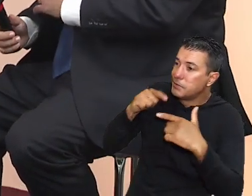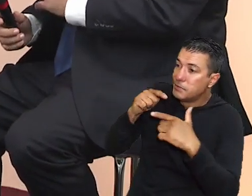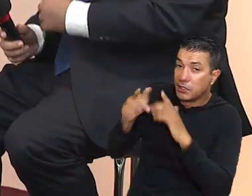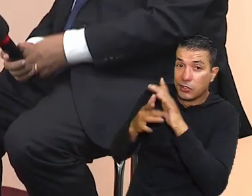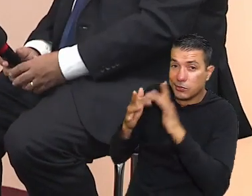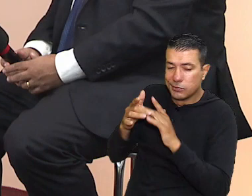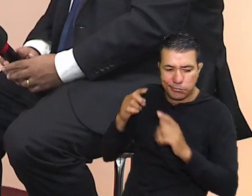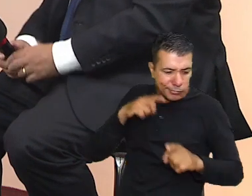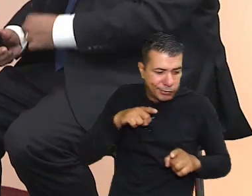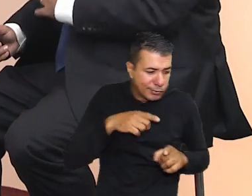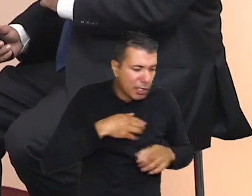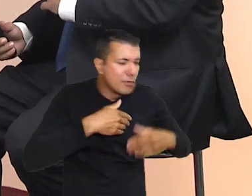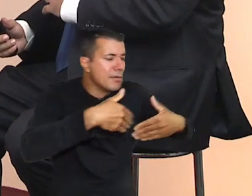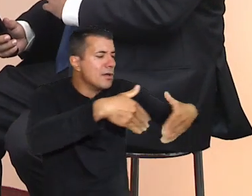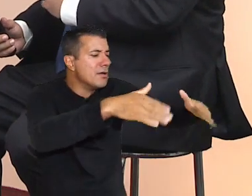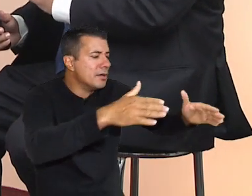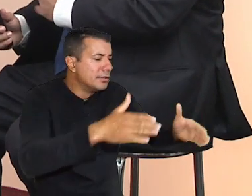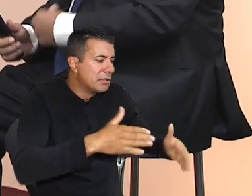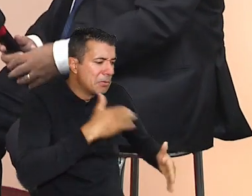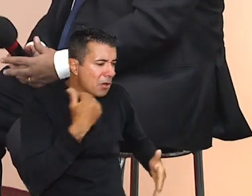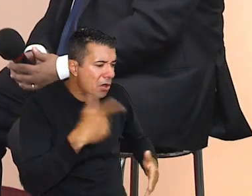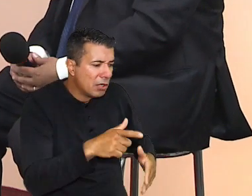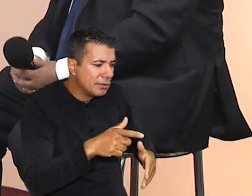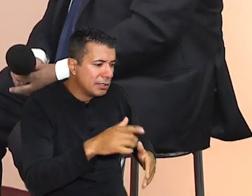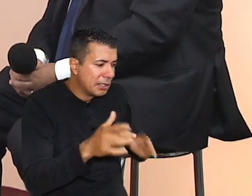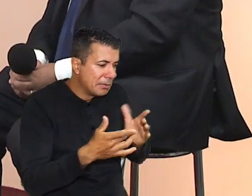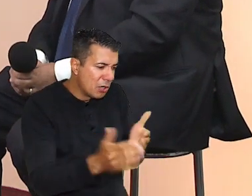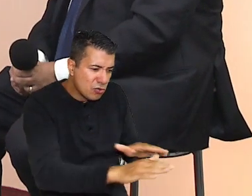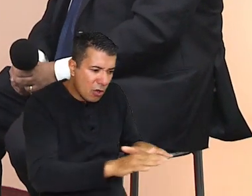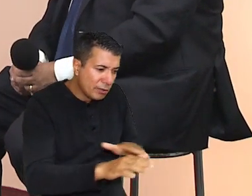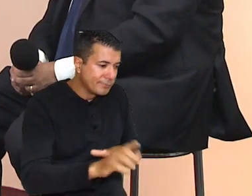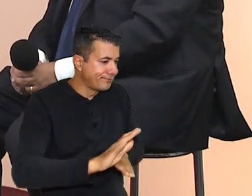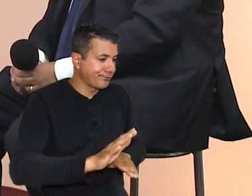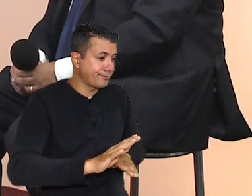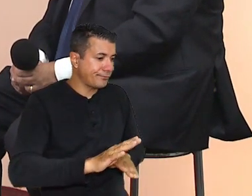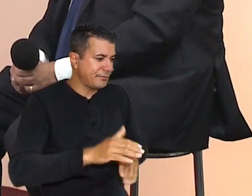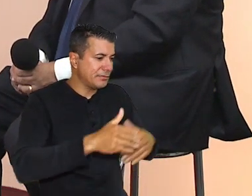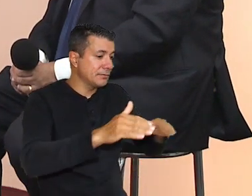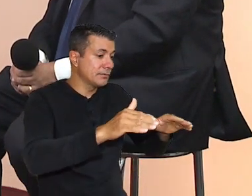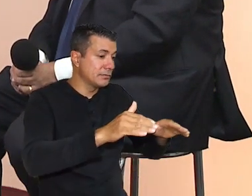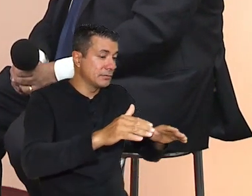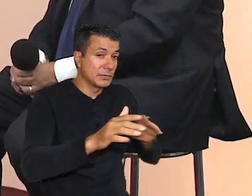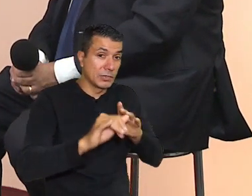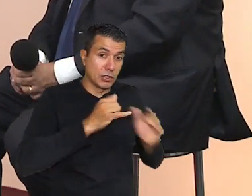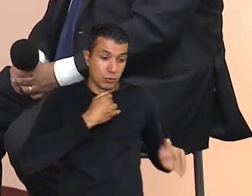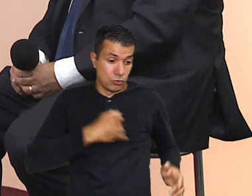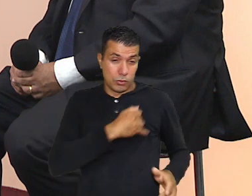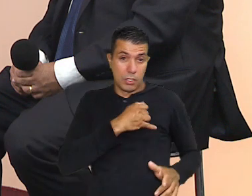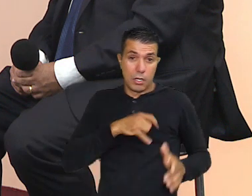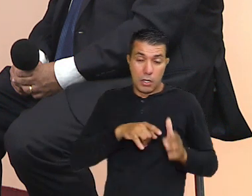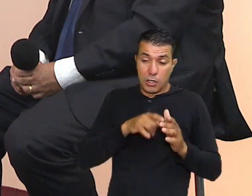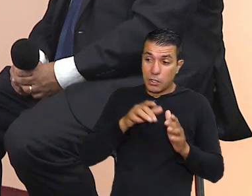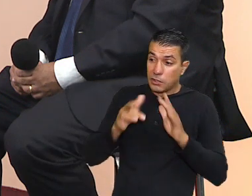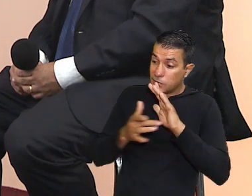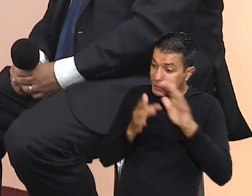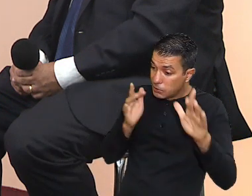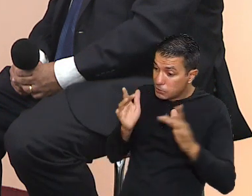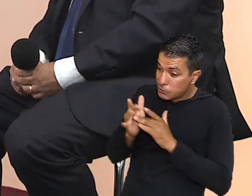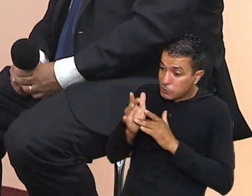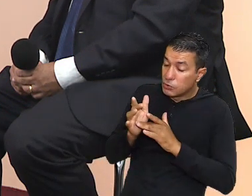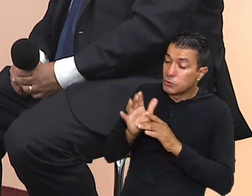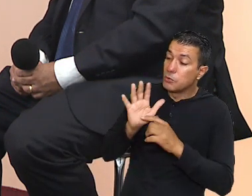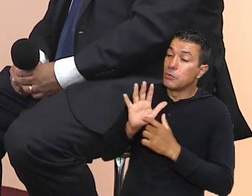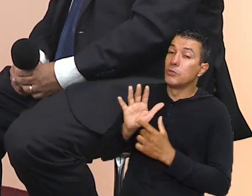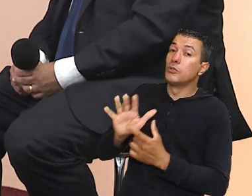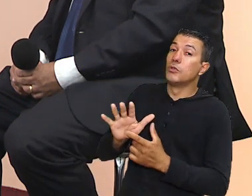Já em João capítulo 11, o verso 11, diz o seguinte, isto dizia, e depois lhes